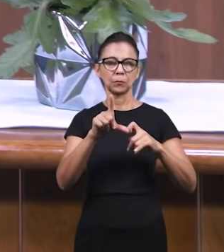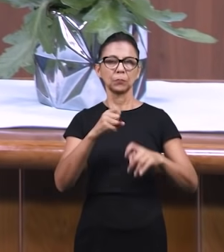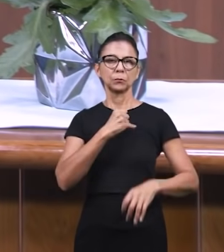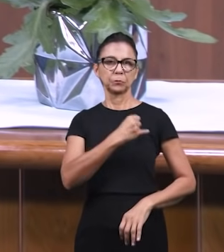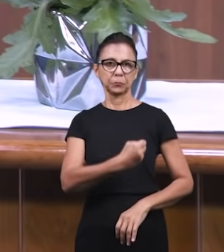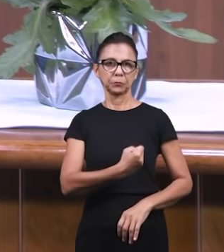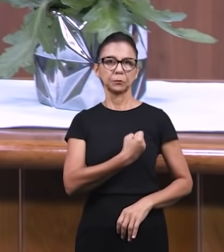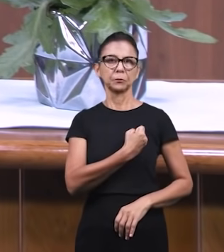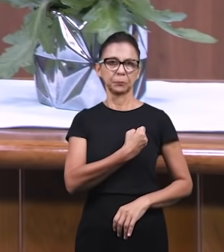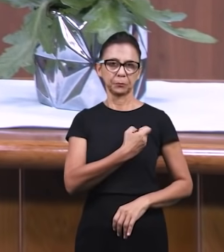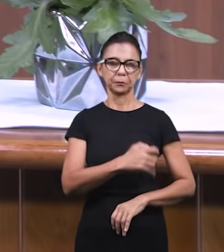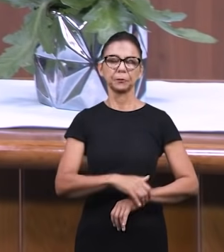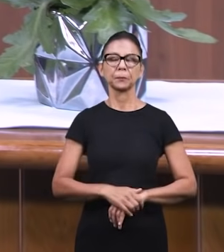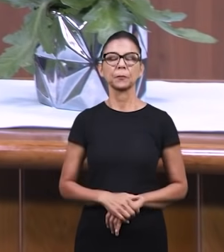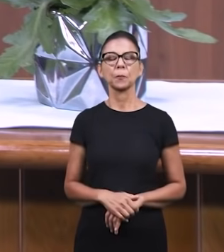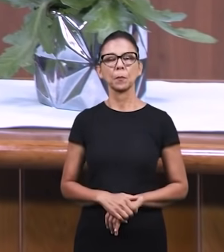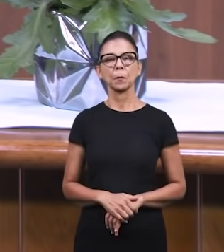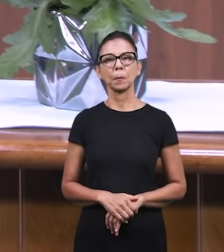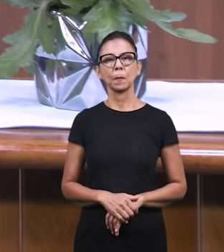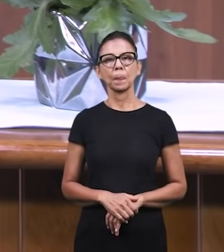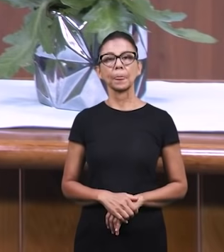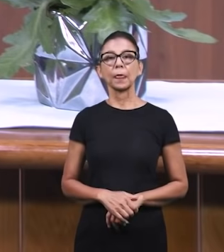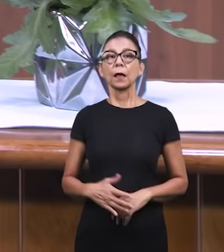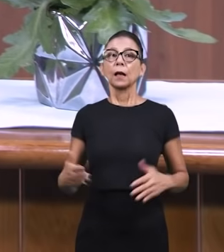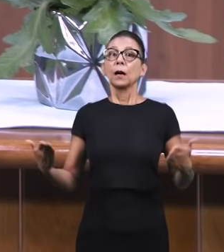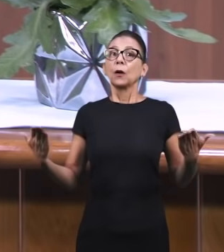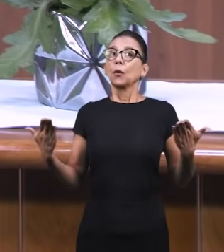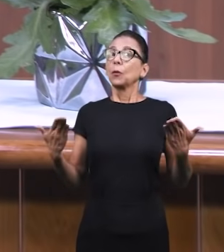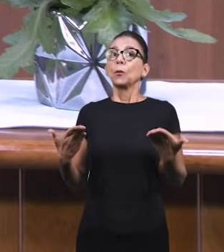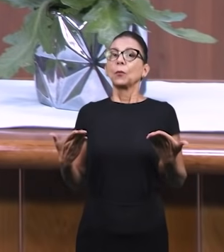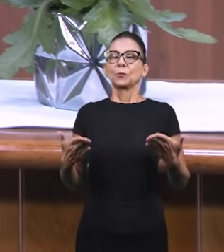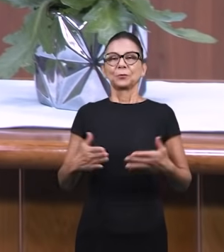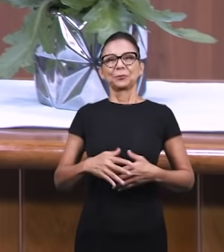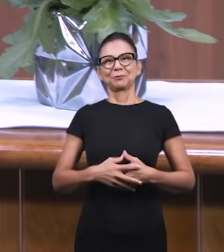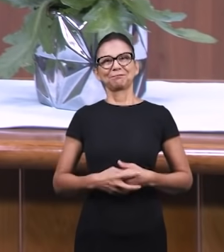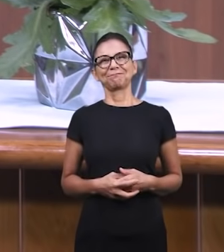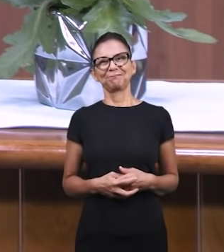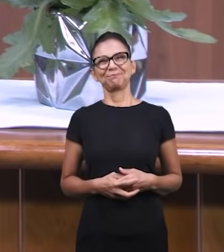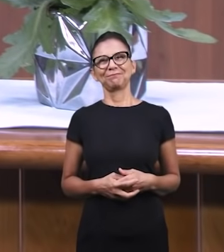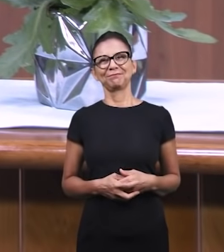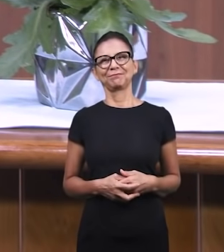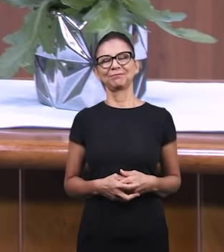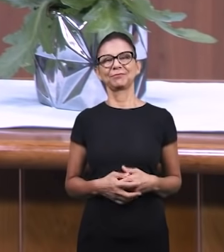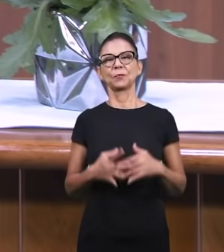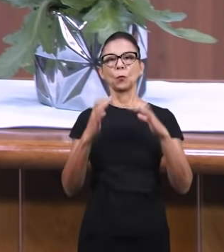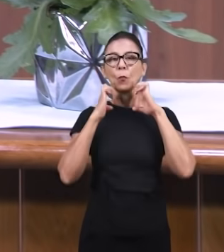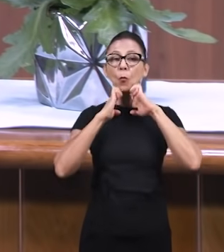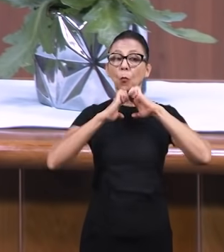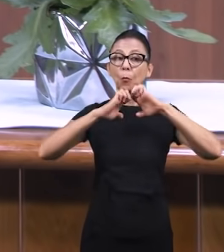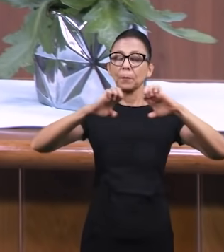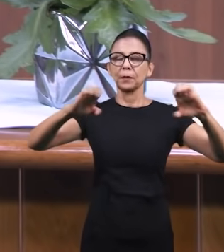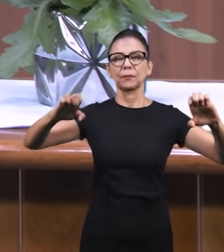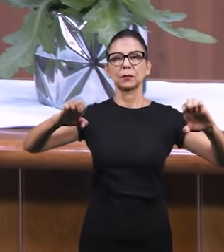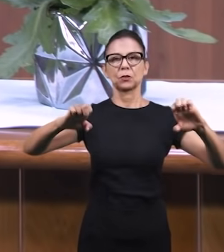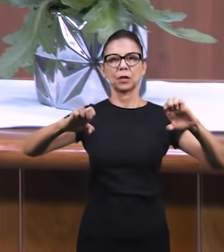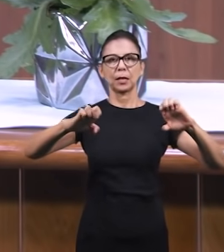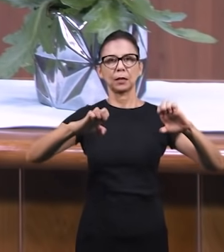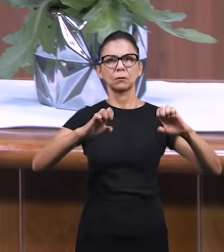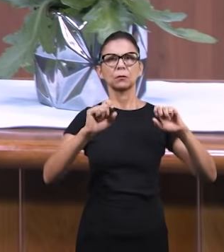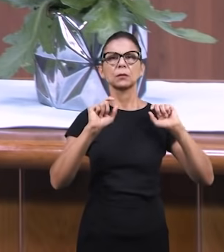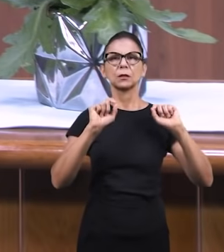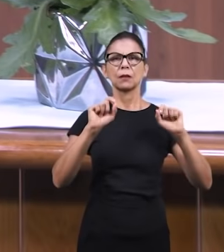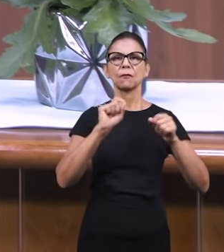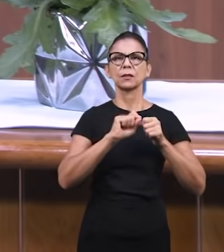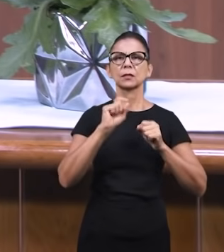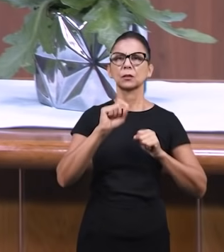um evangelho está sendo o condutor, está conduzindo o homem. Que homem? Aquele que